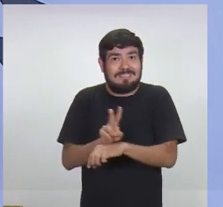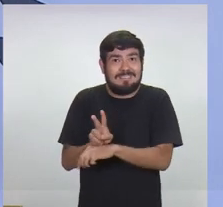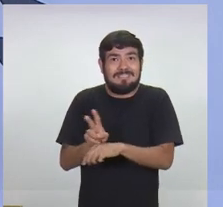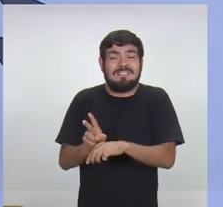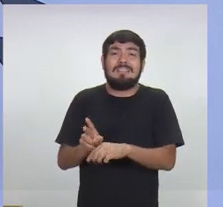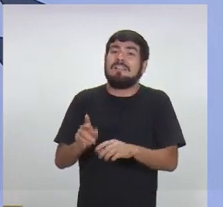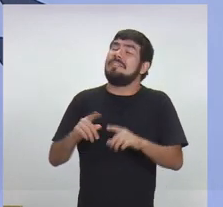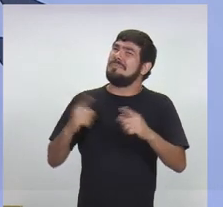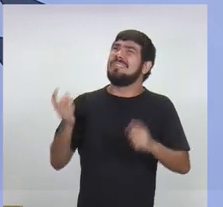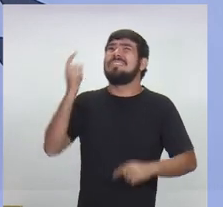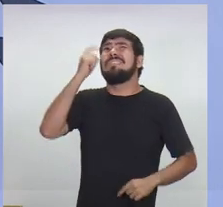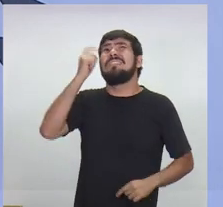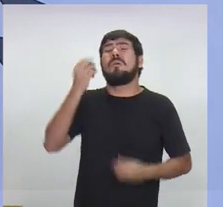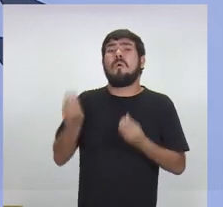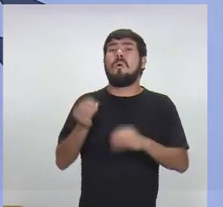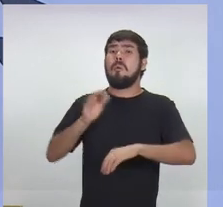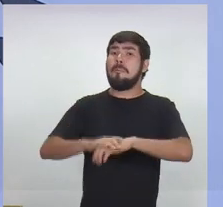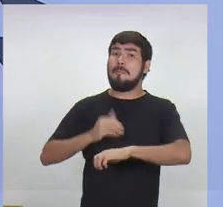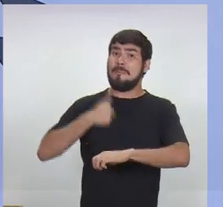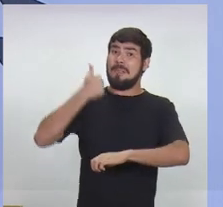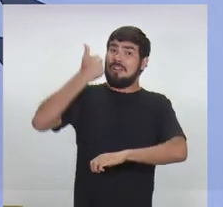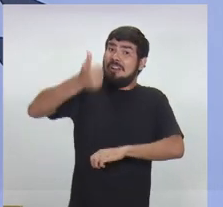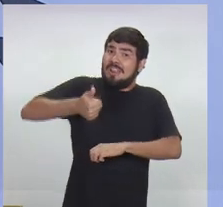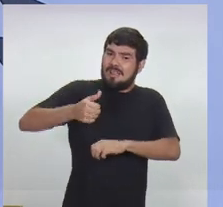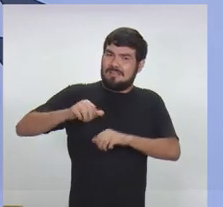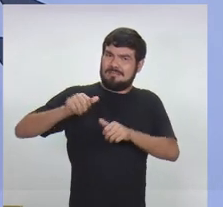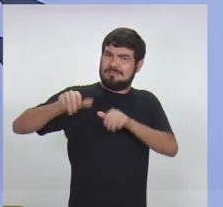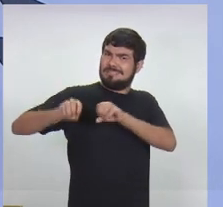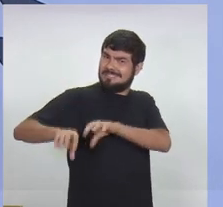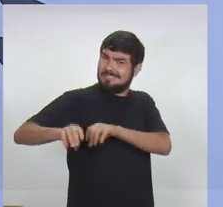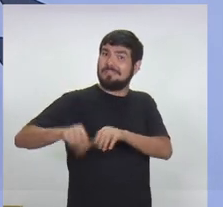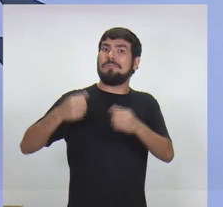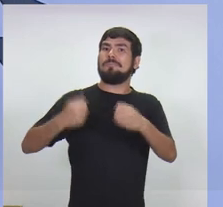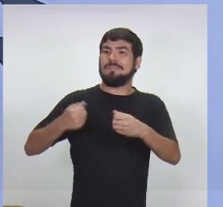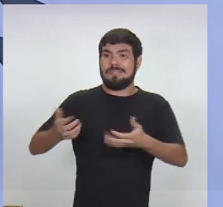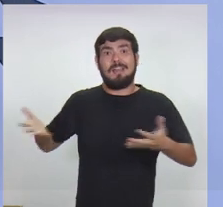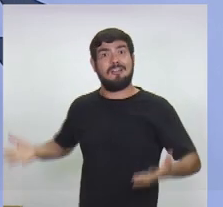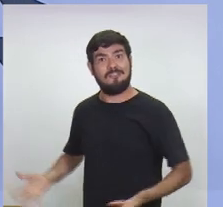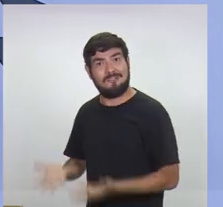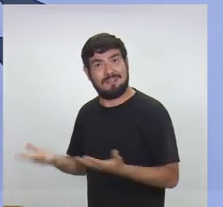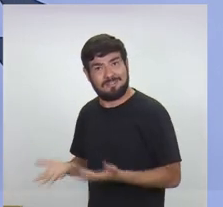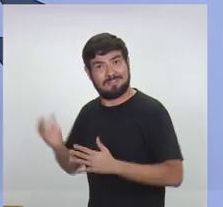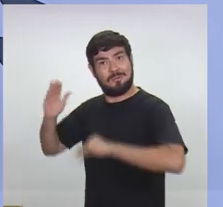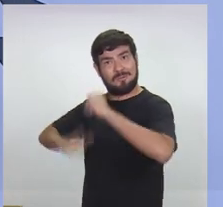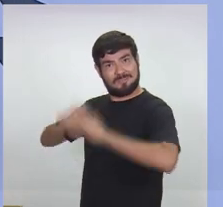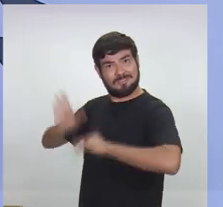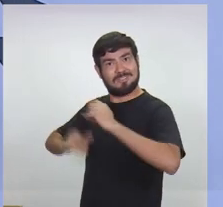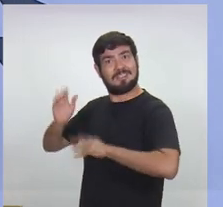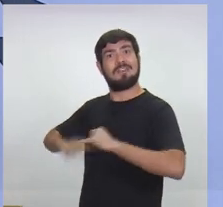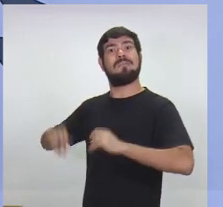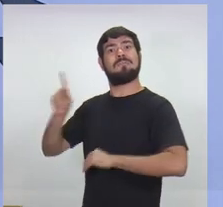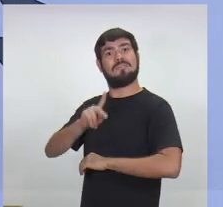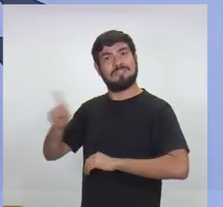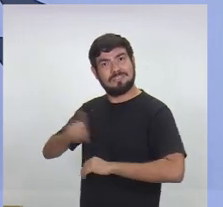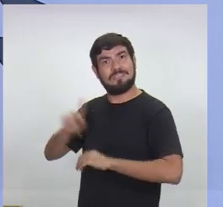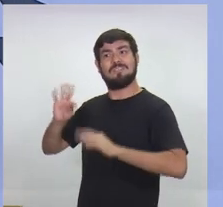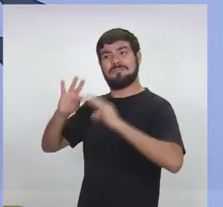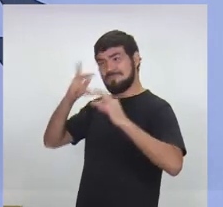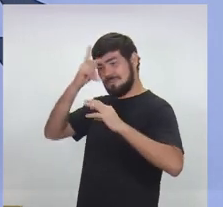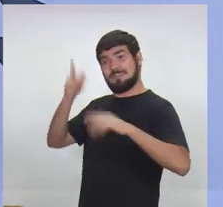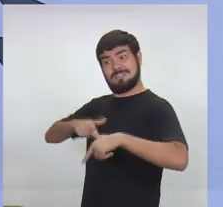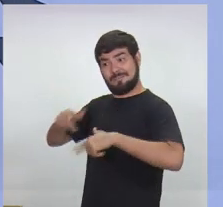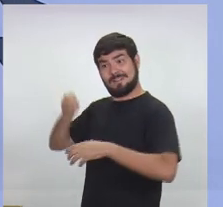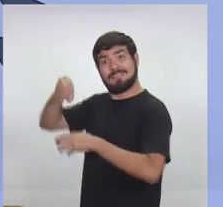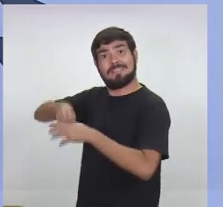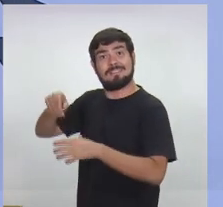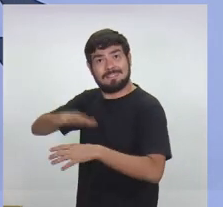para melhorar a qualidade do ensino também precisamos valorizar o profissional da área de educação e nós vamos cumprir o plano